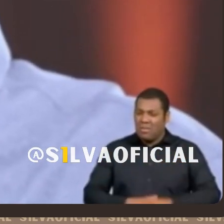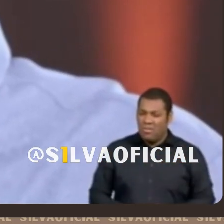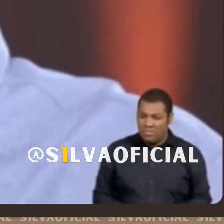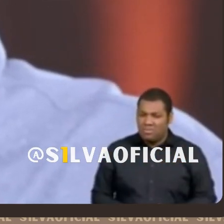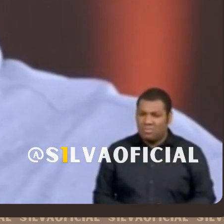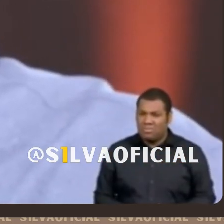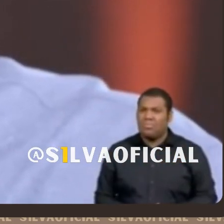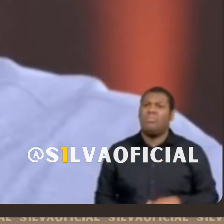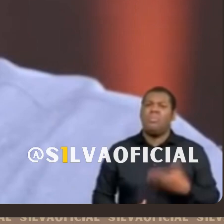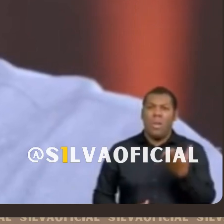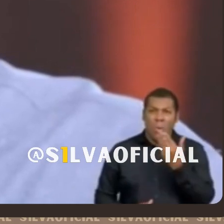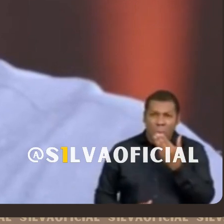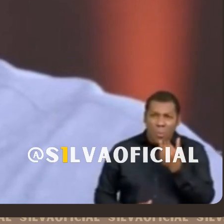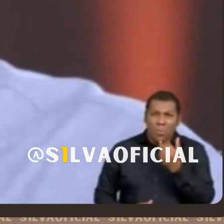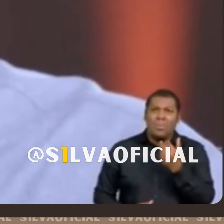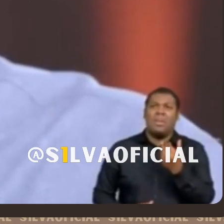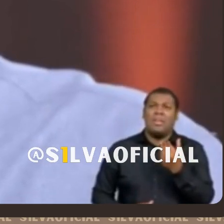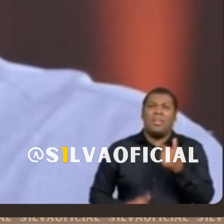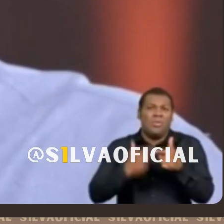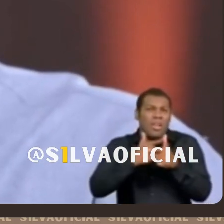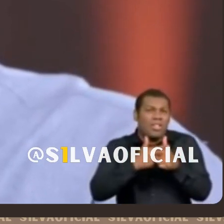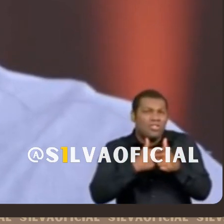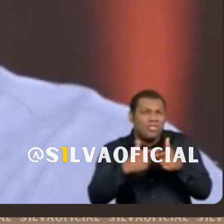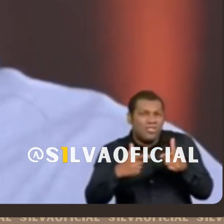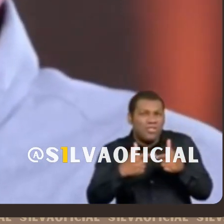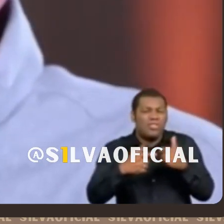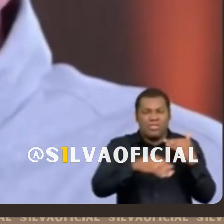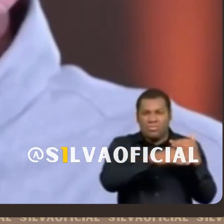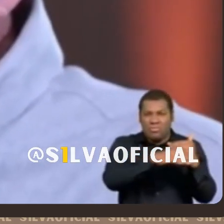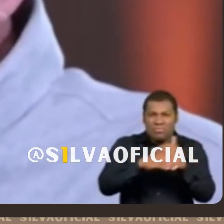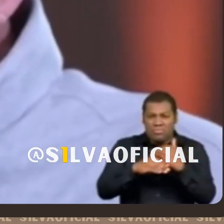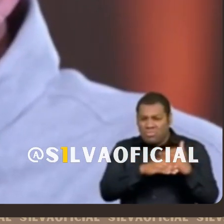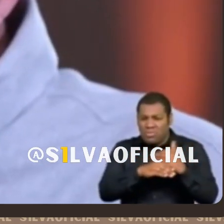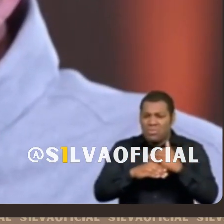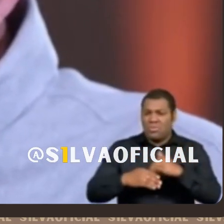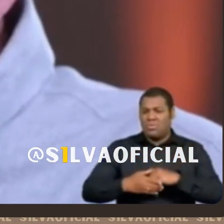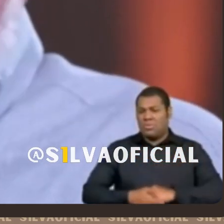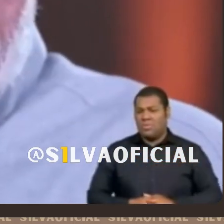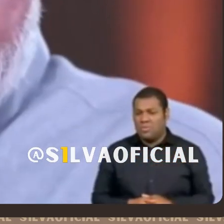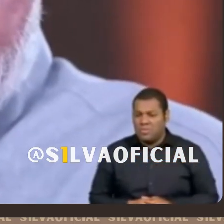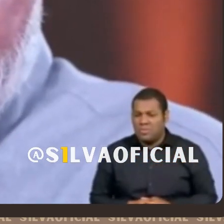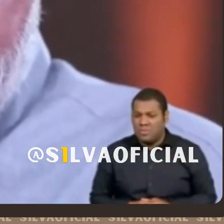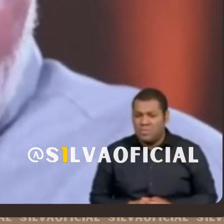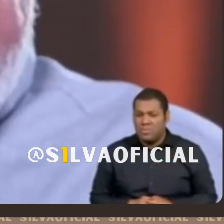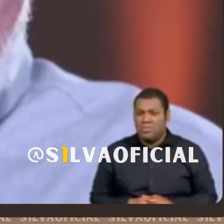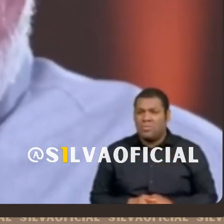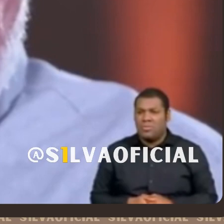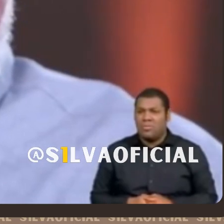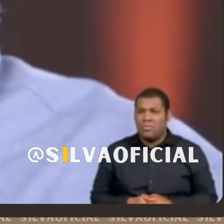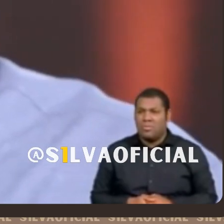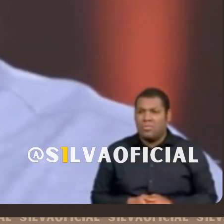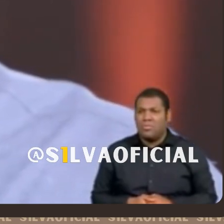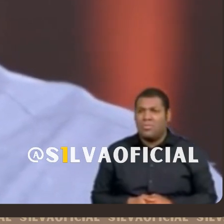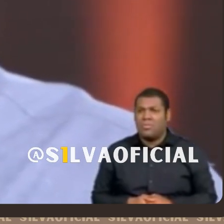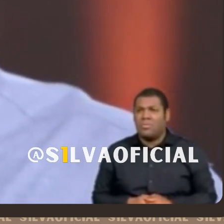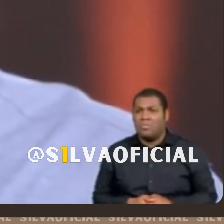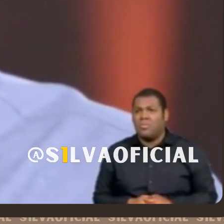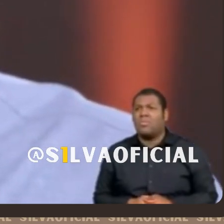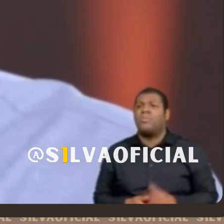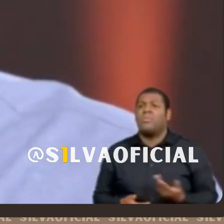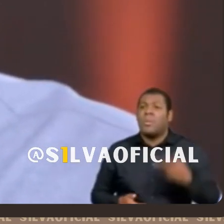mais, quem tem menos, paga menos. E esse que pagou mais vai para ajudar aquele que tem menos. Esse é o mundo que nós